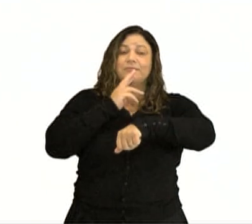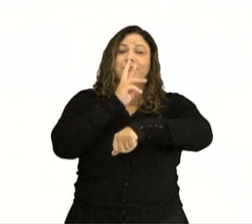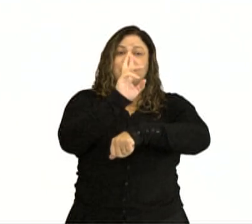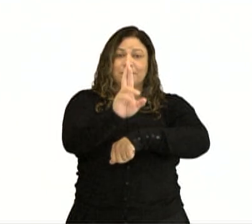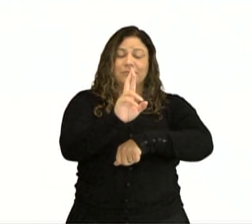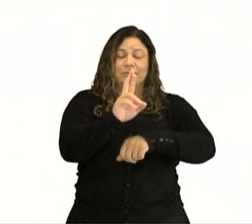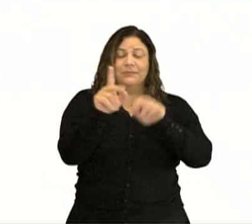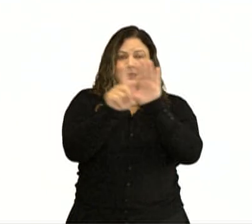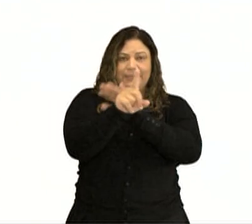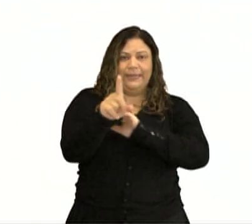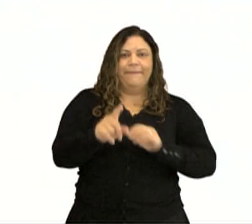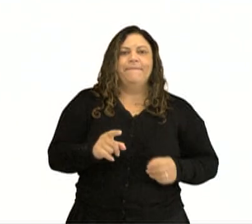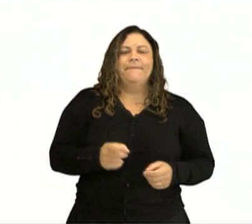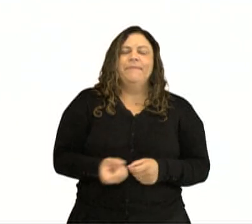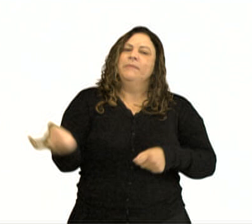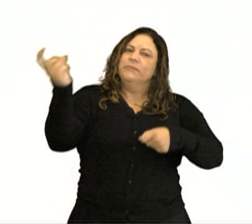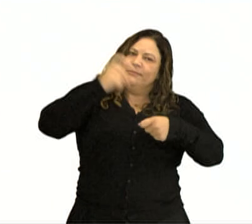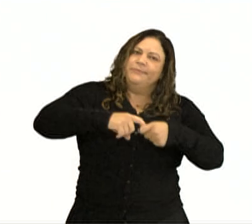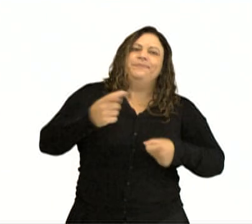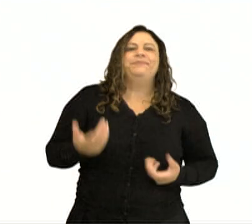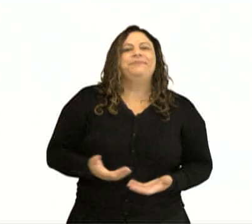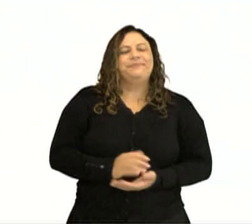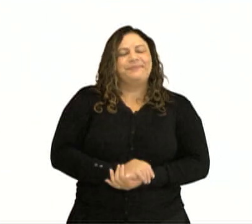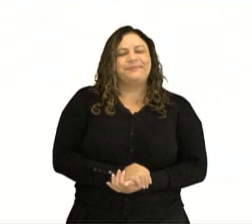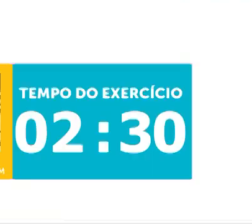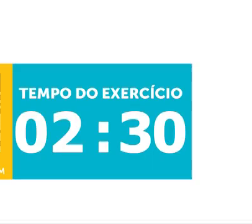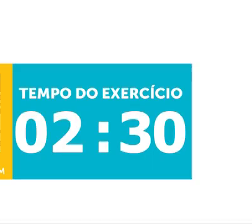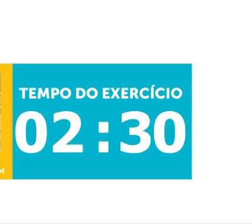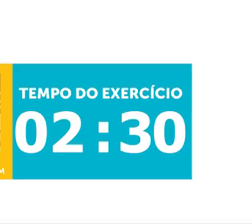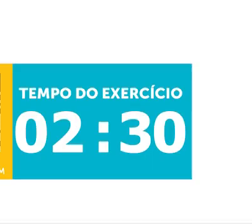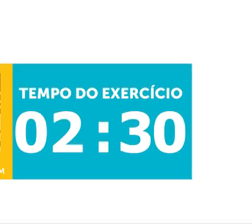responderem essa questão. Logo volto para fazermos a correção.